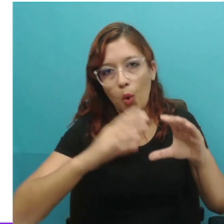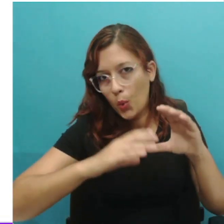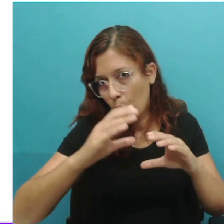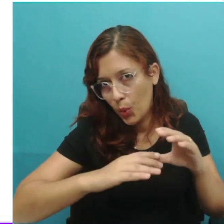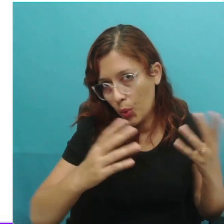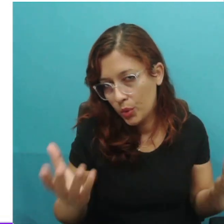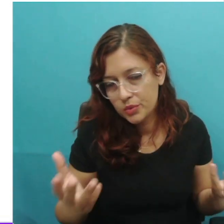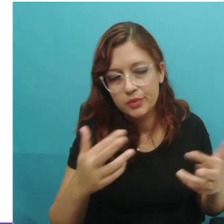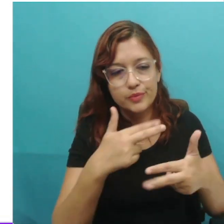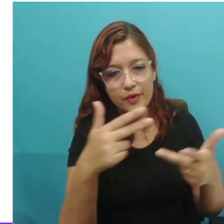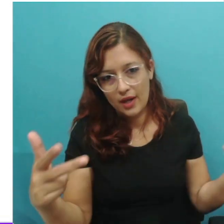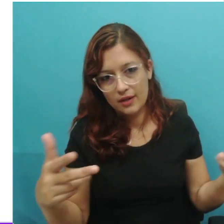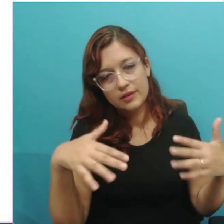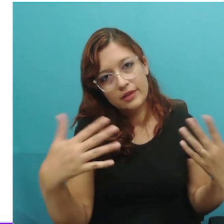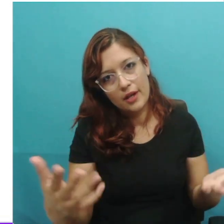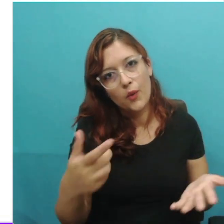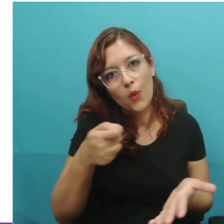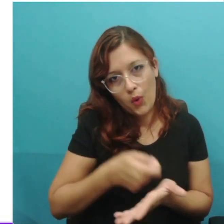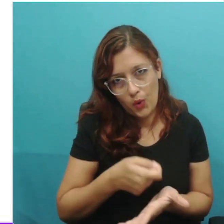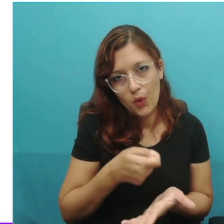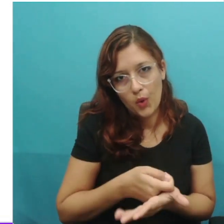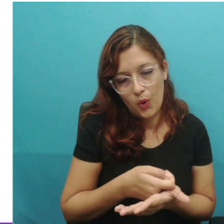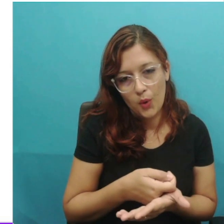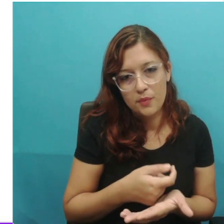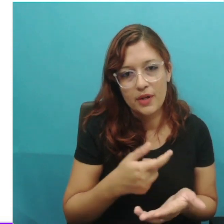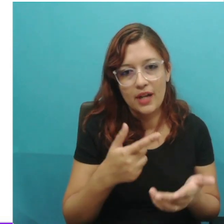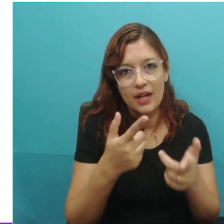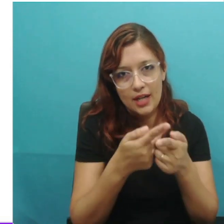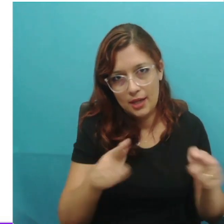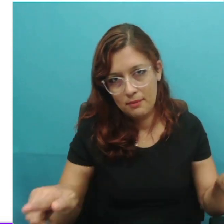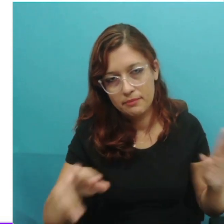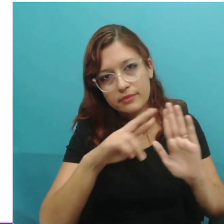alguns que querem fazer o Enem ou prestar concurso